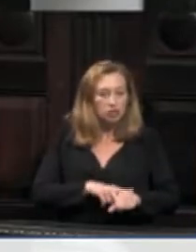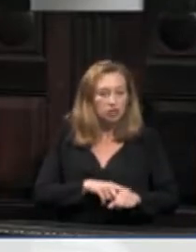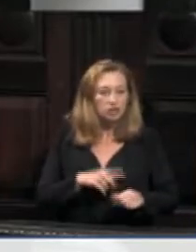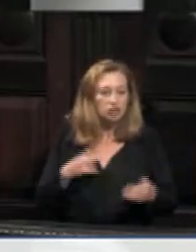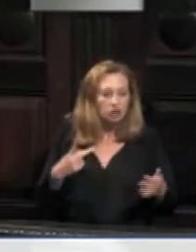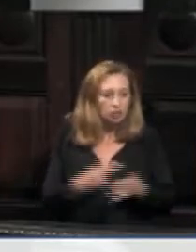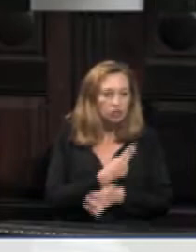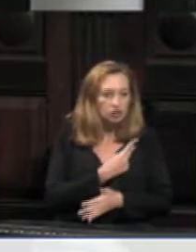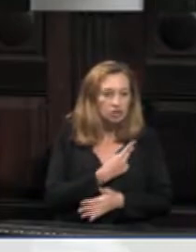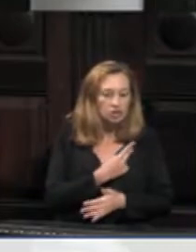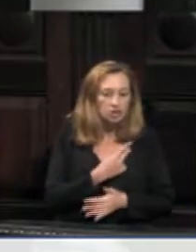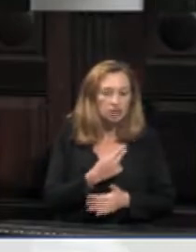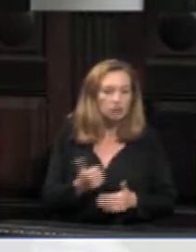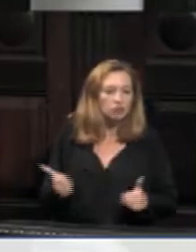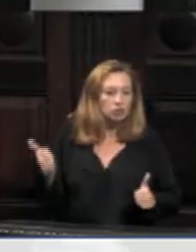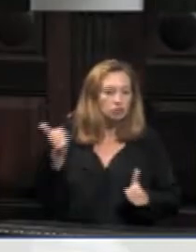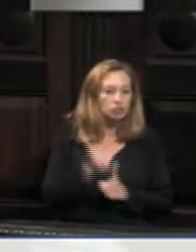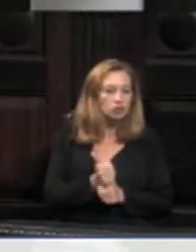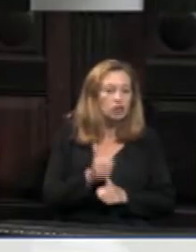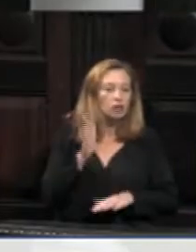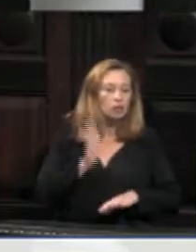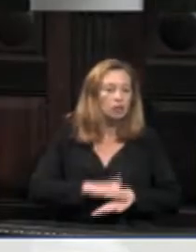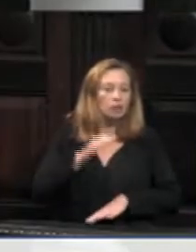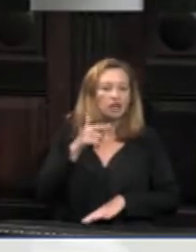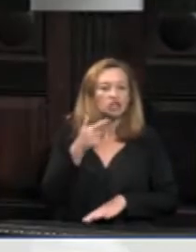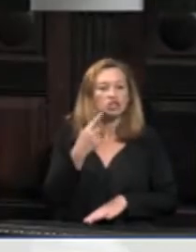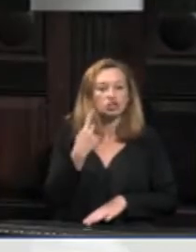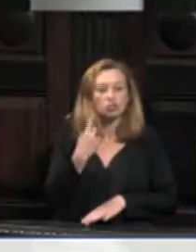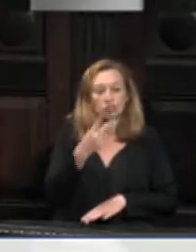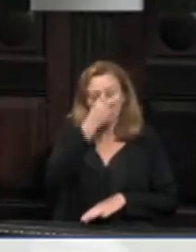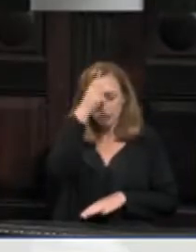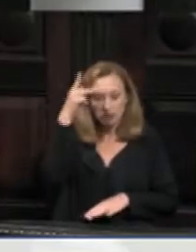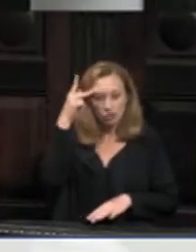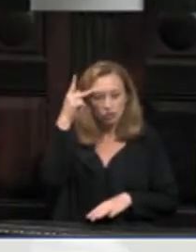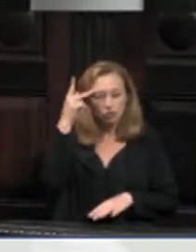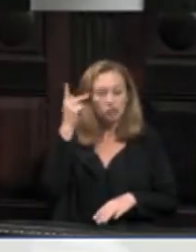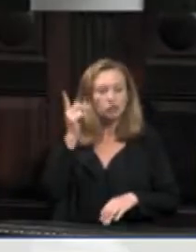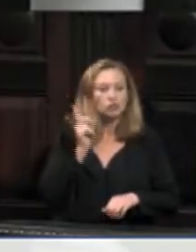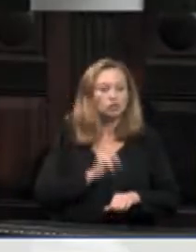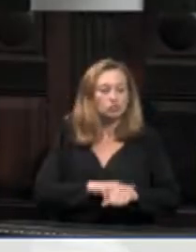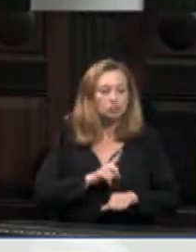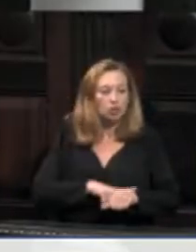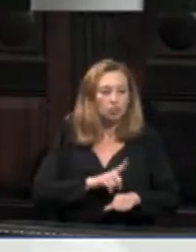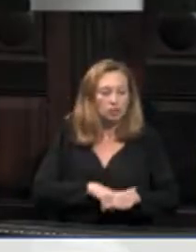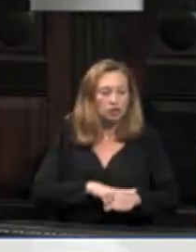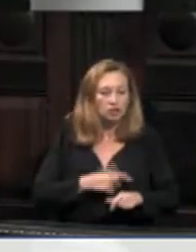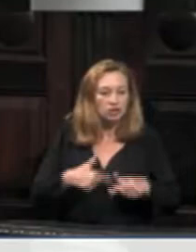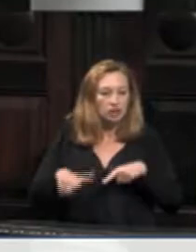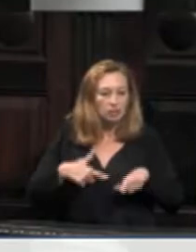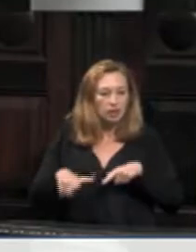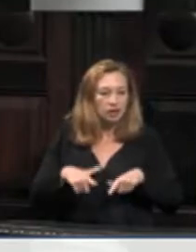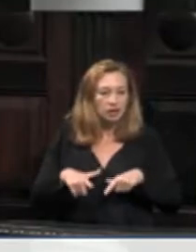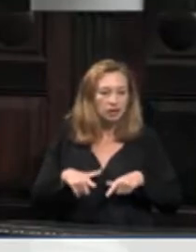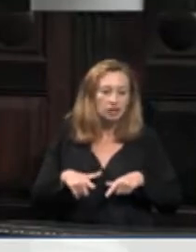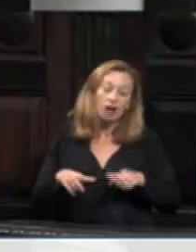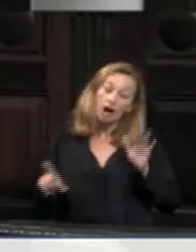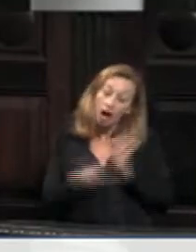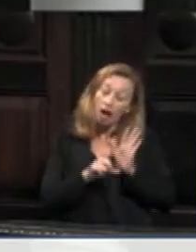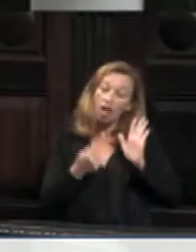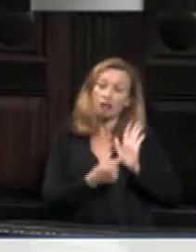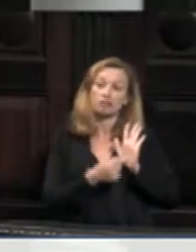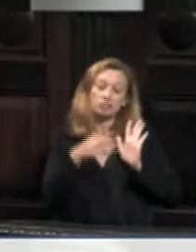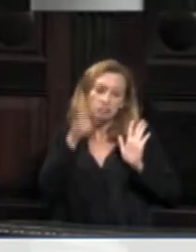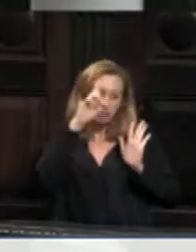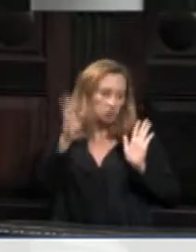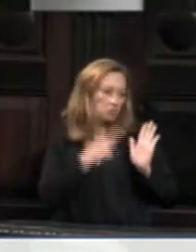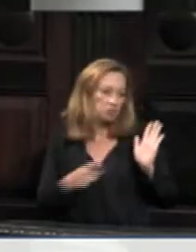tenha sido ocupado por mais de uma pessoa durante o exercício financeiro. Além do mais, senhor presidente,